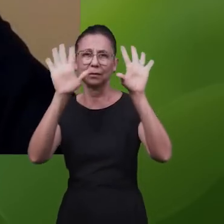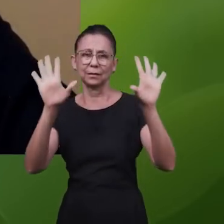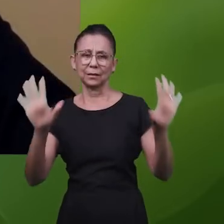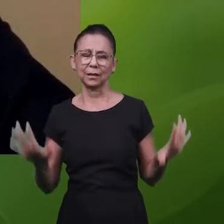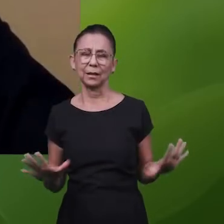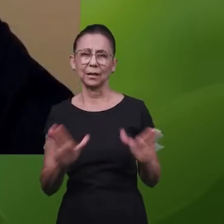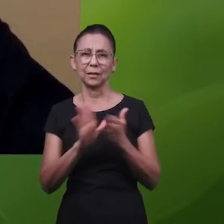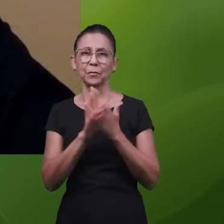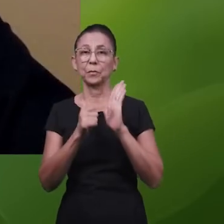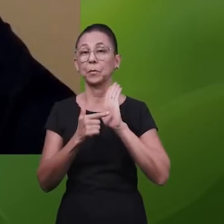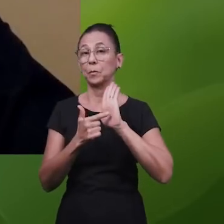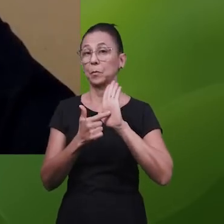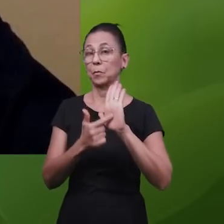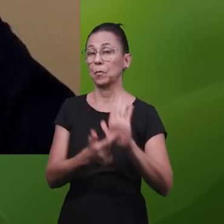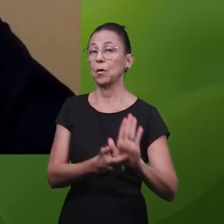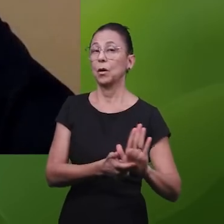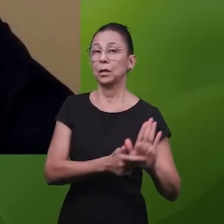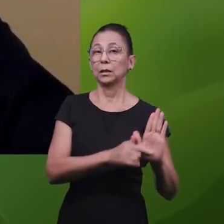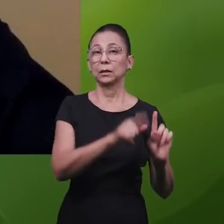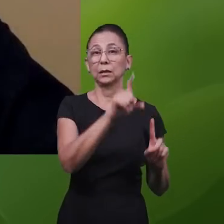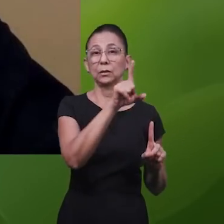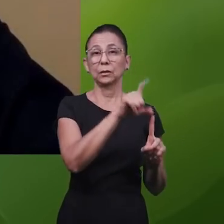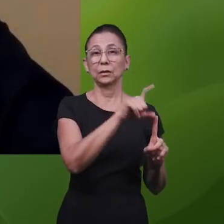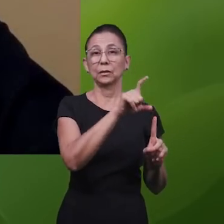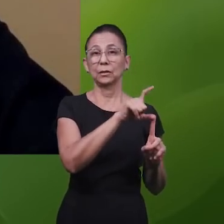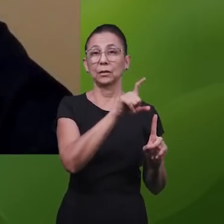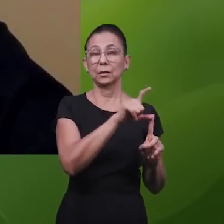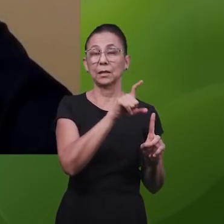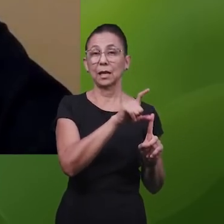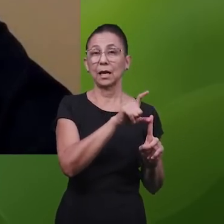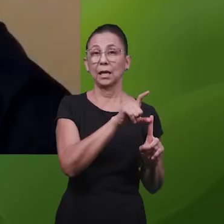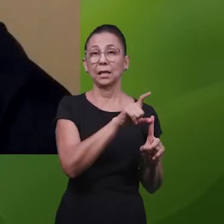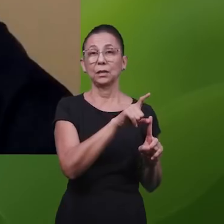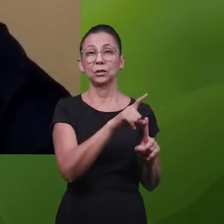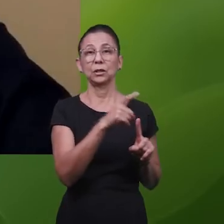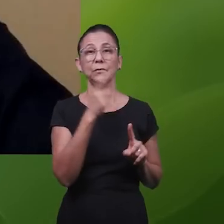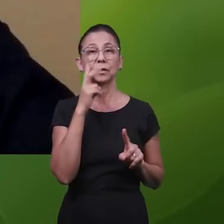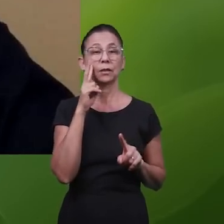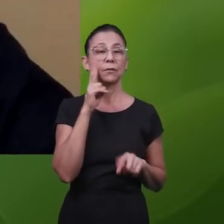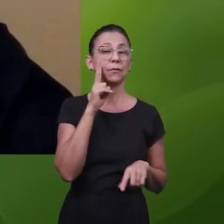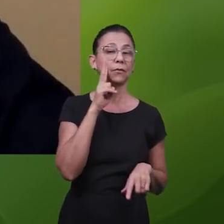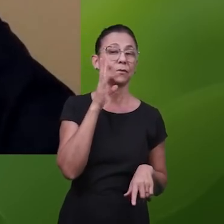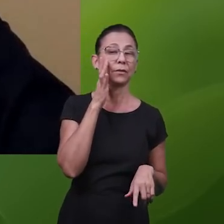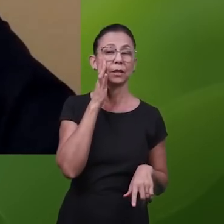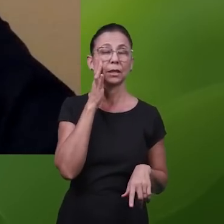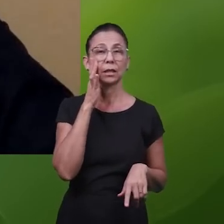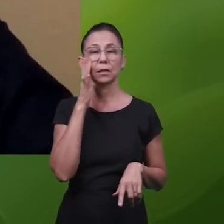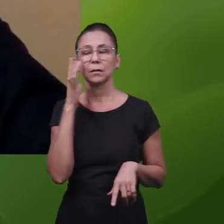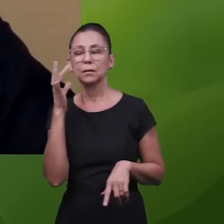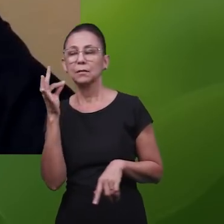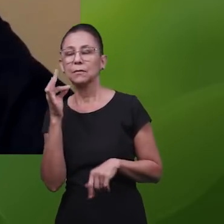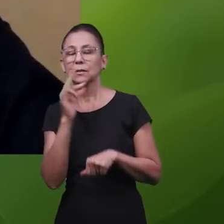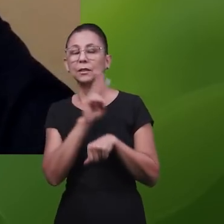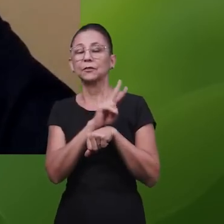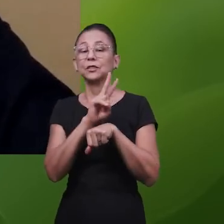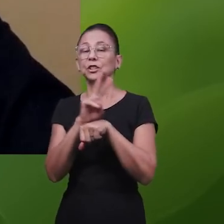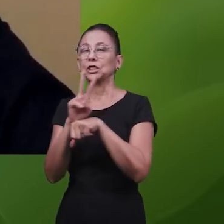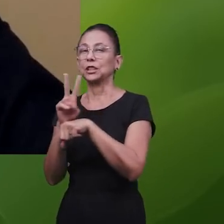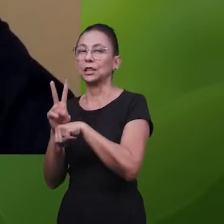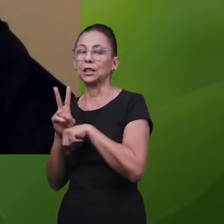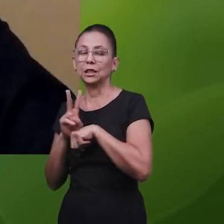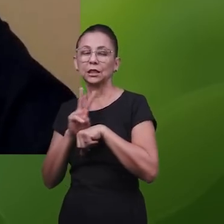palavra diz que o próprio mal, o adversário, está ao nosso derredor, bramando como